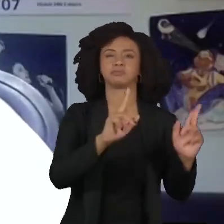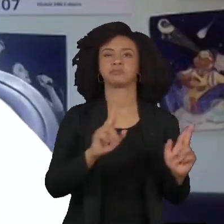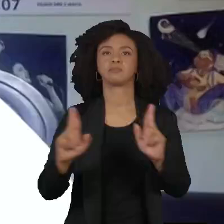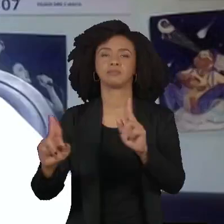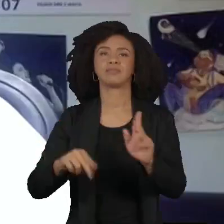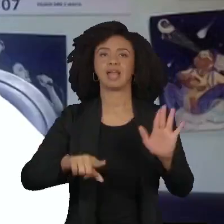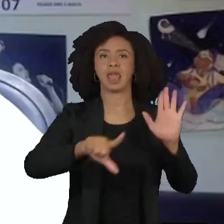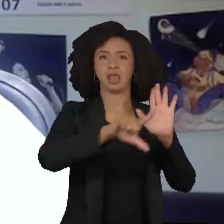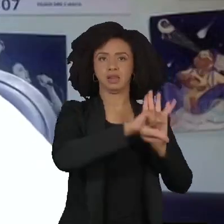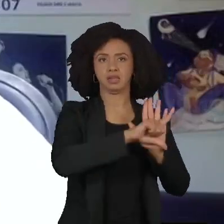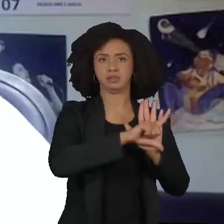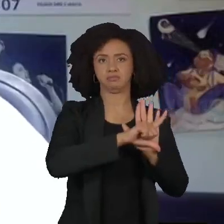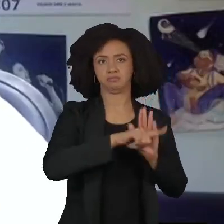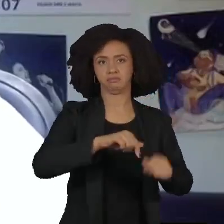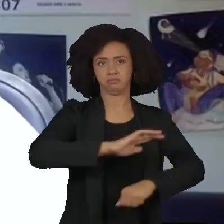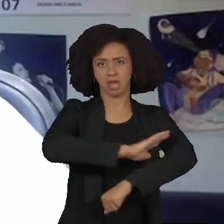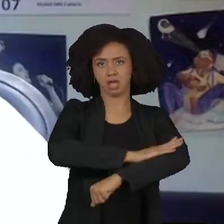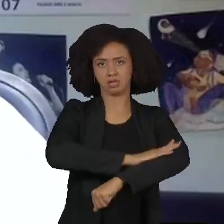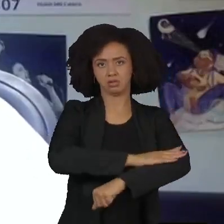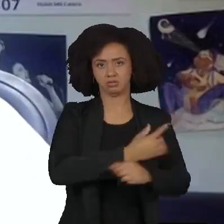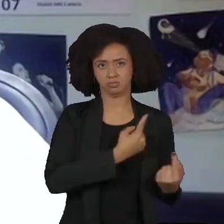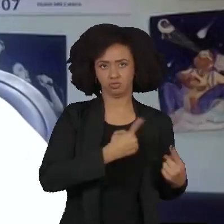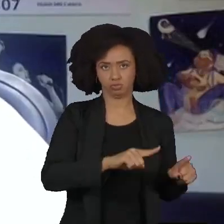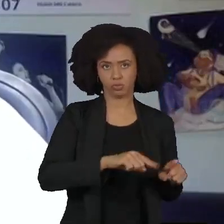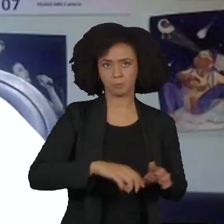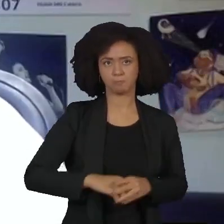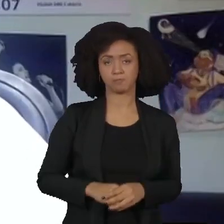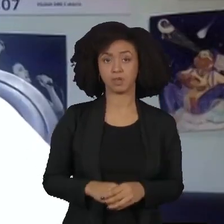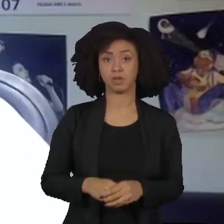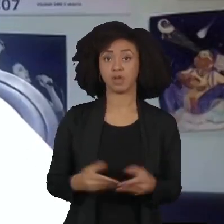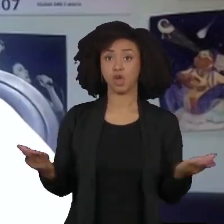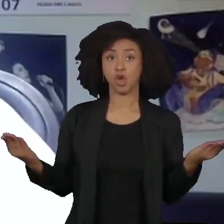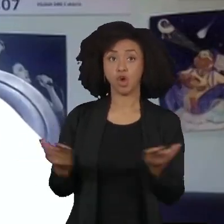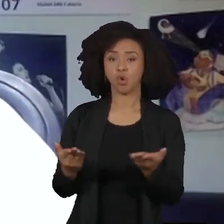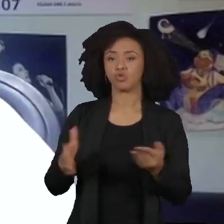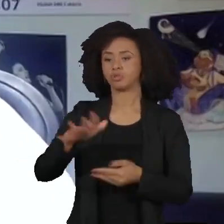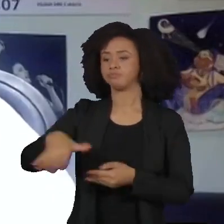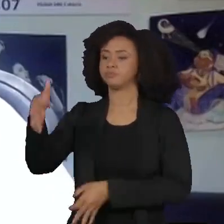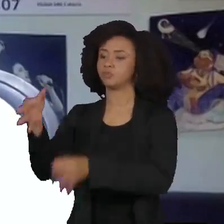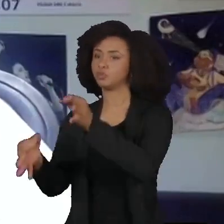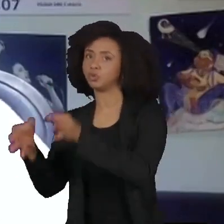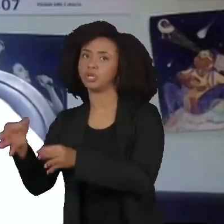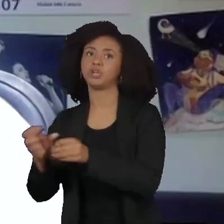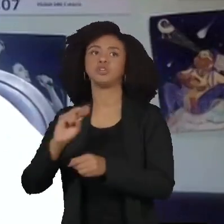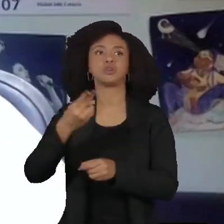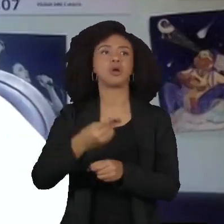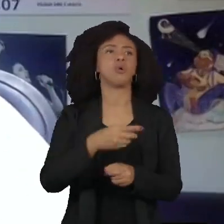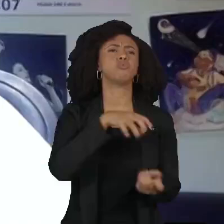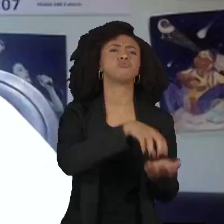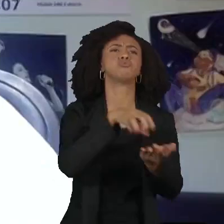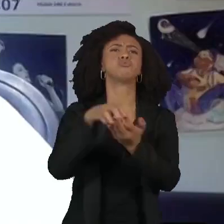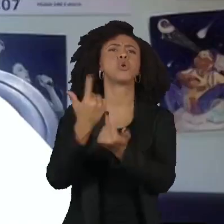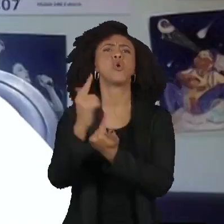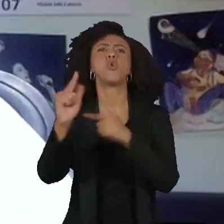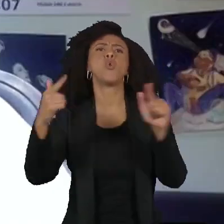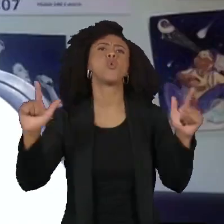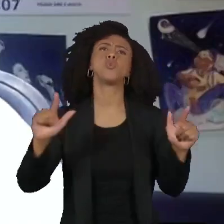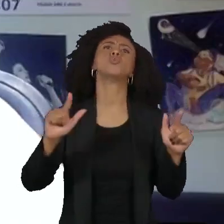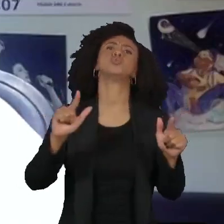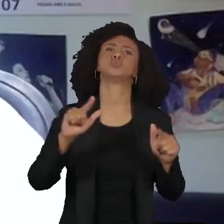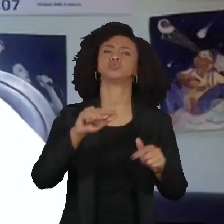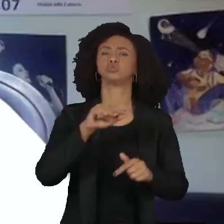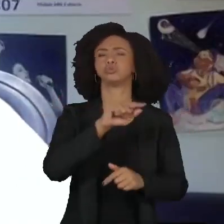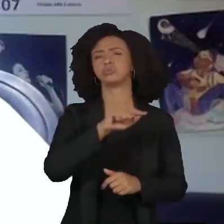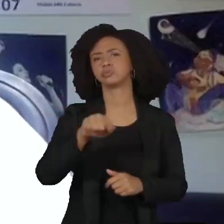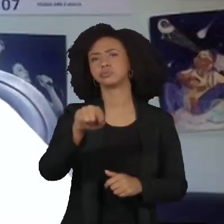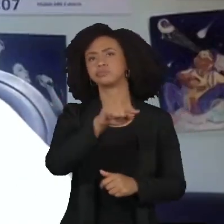o racismo, você não tem ainda, né, na cultura jurídica, na cultura institucional, dos aparatos